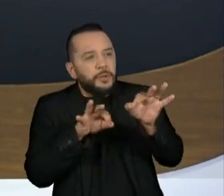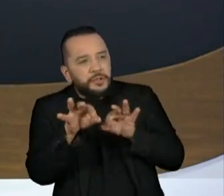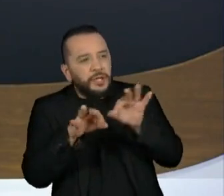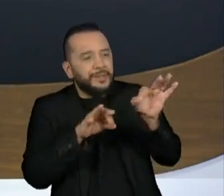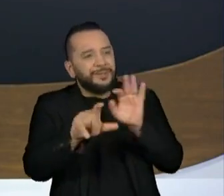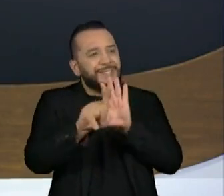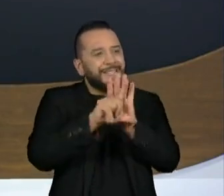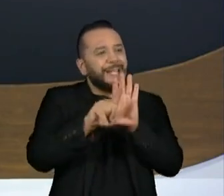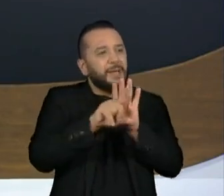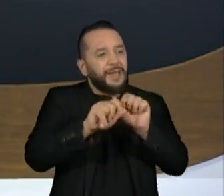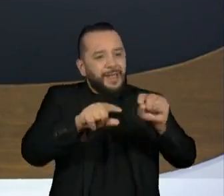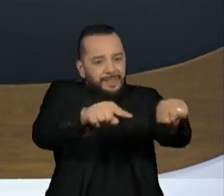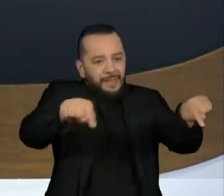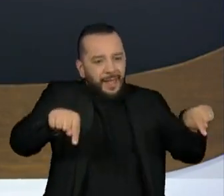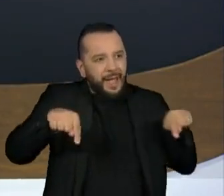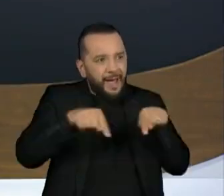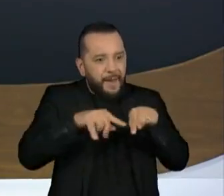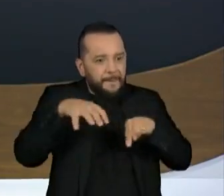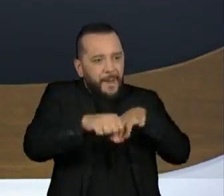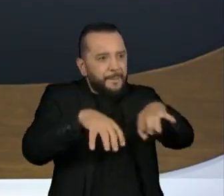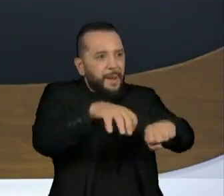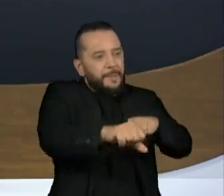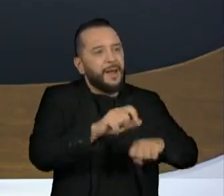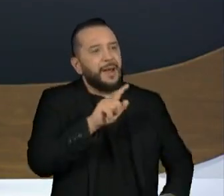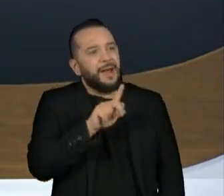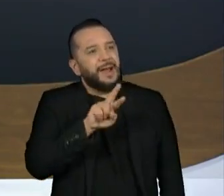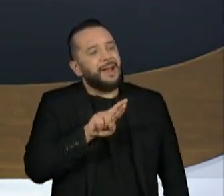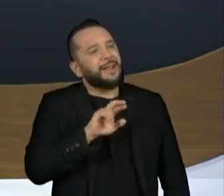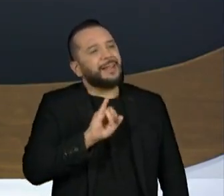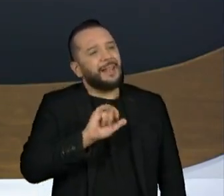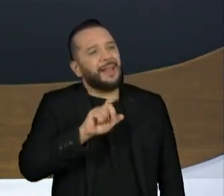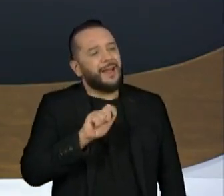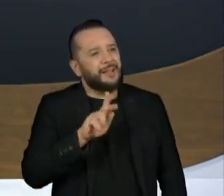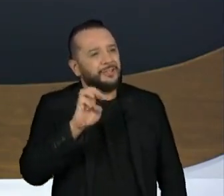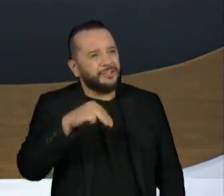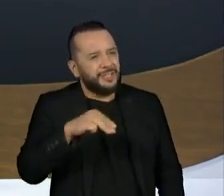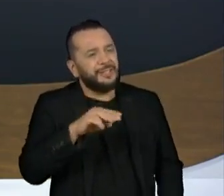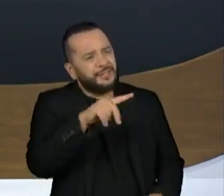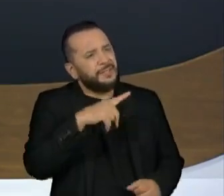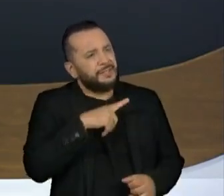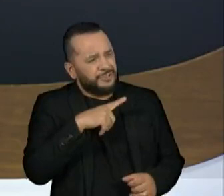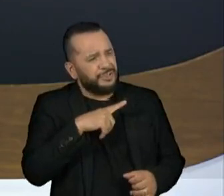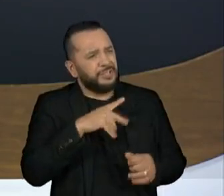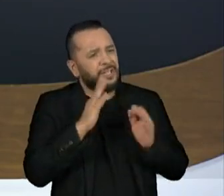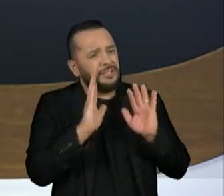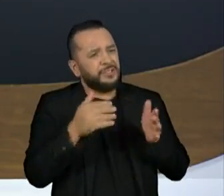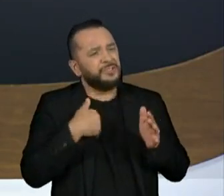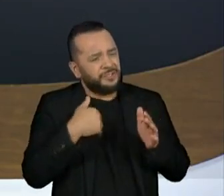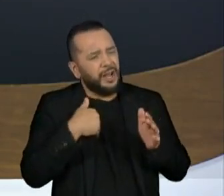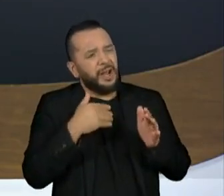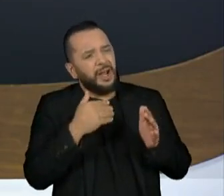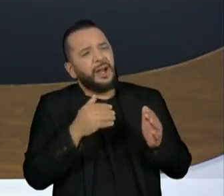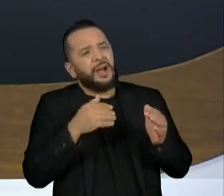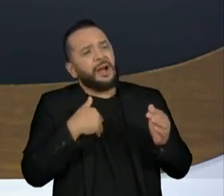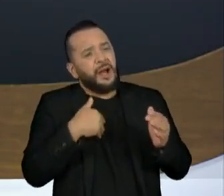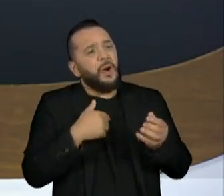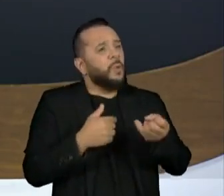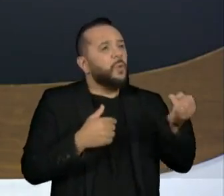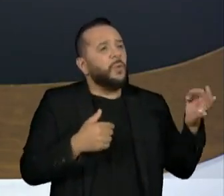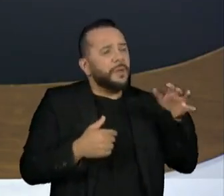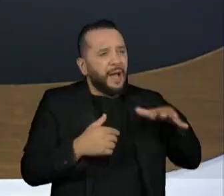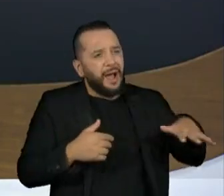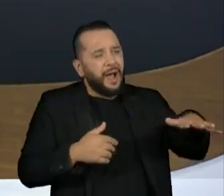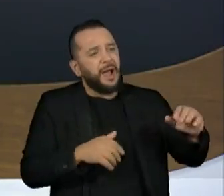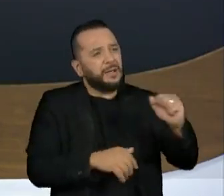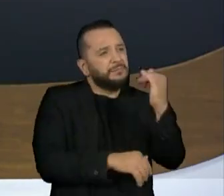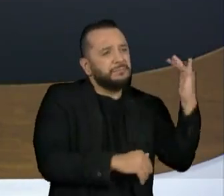sua versão a esse projeto era uma versão mais light, pactuada com um setor dos ambientalistas, que concordaram com ela. Ela